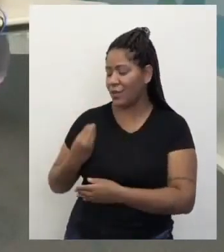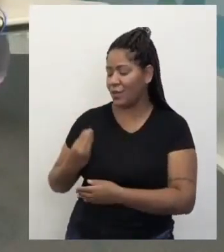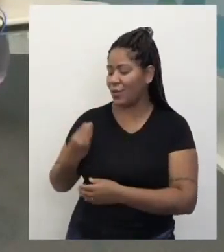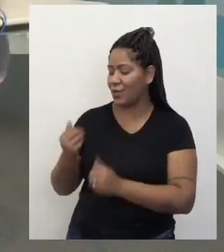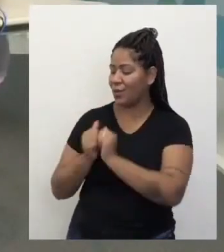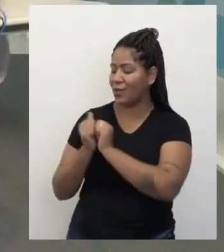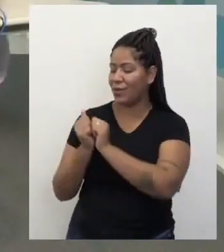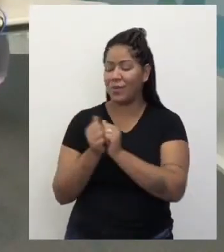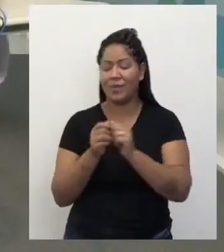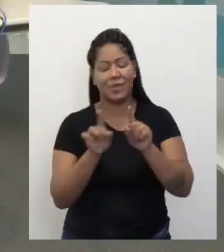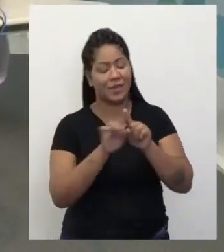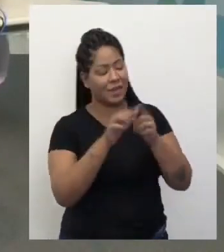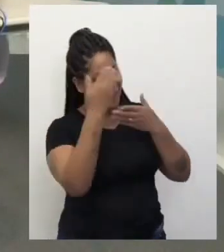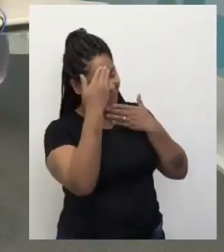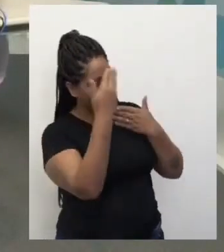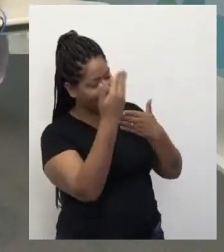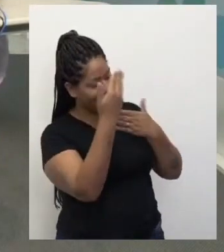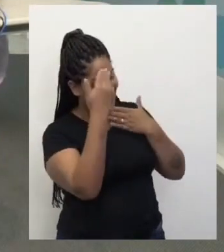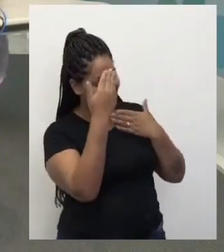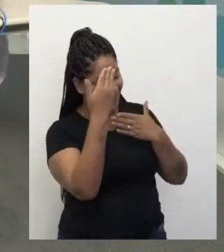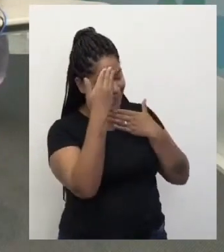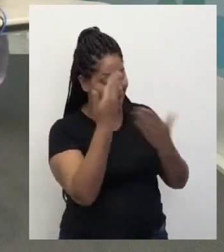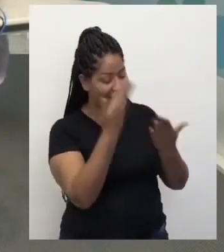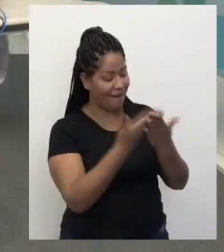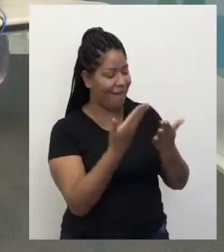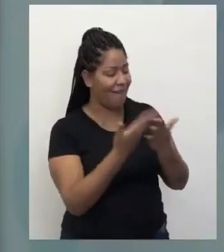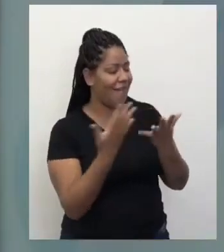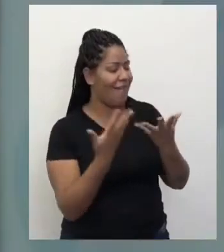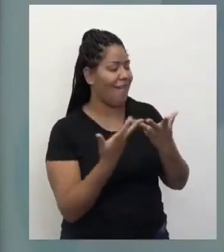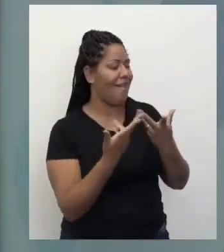agradeço demais, linda aula, aprendemos muito hoje.